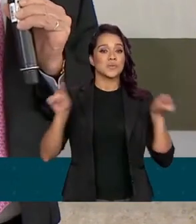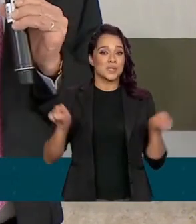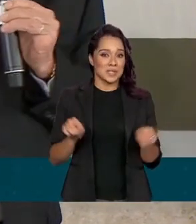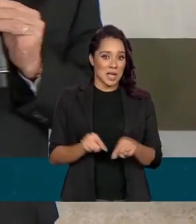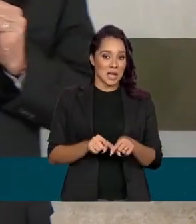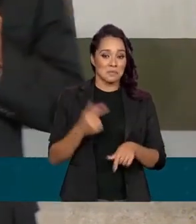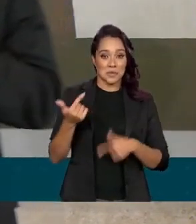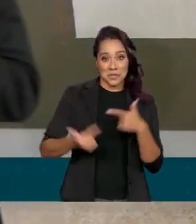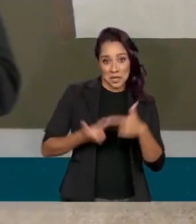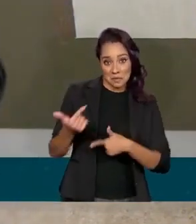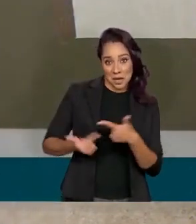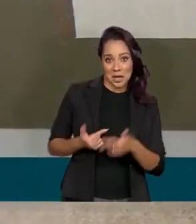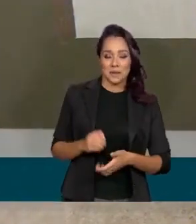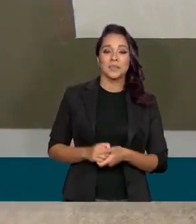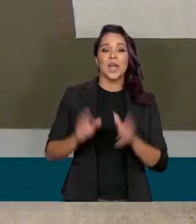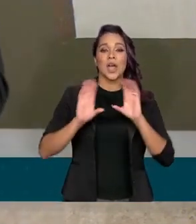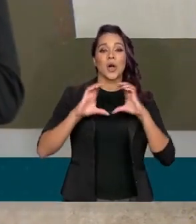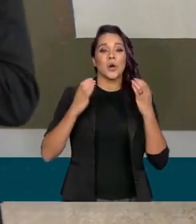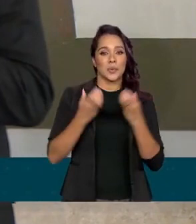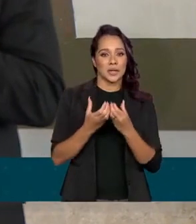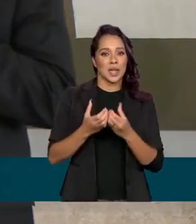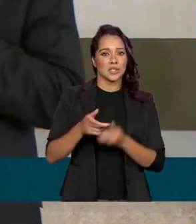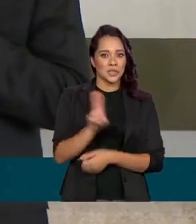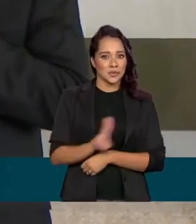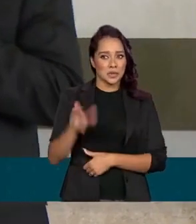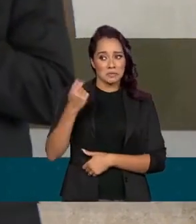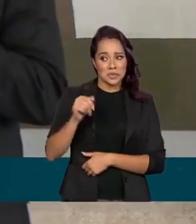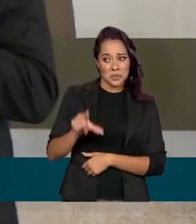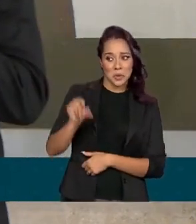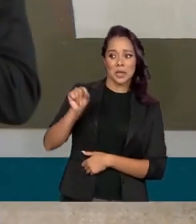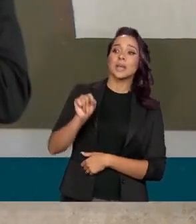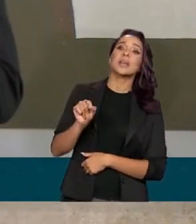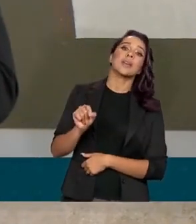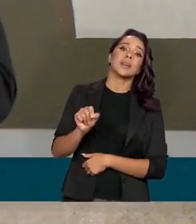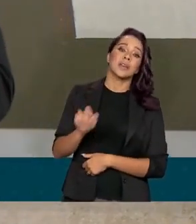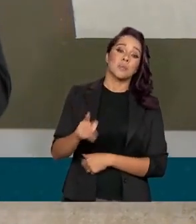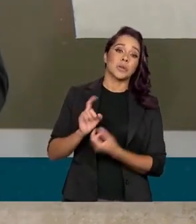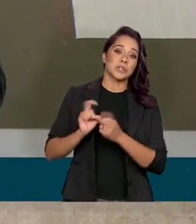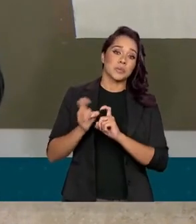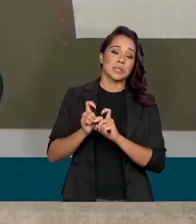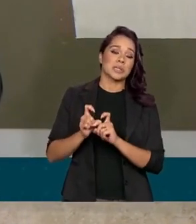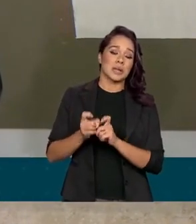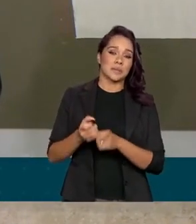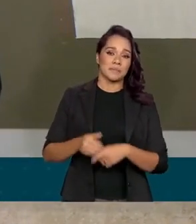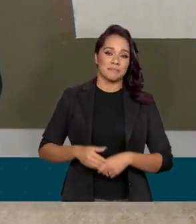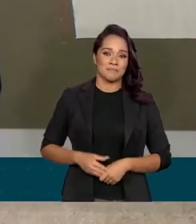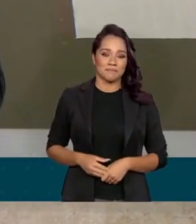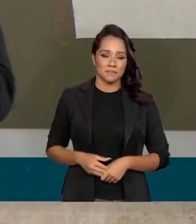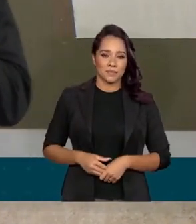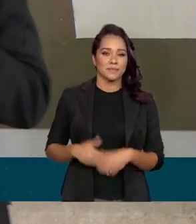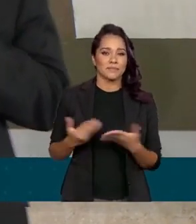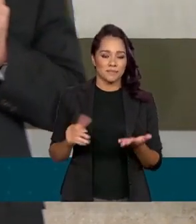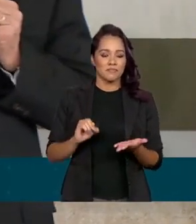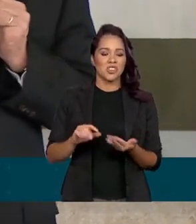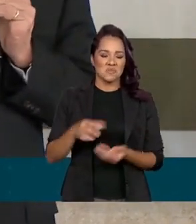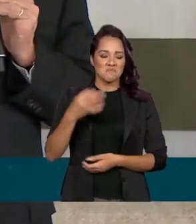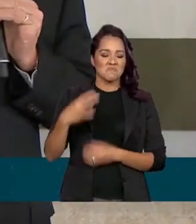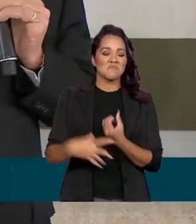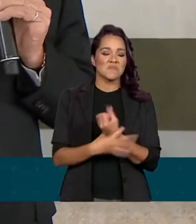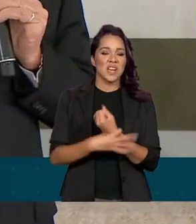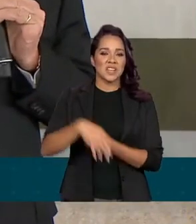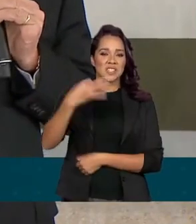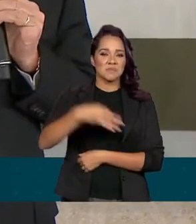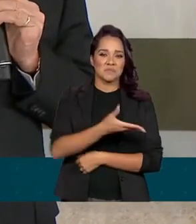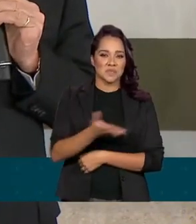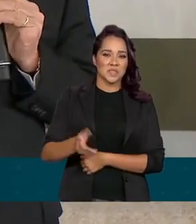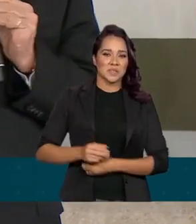da universidade, é a comunidade universitária que tem que saber quem é que pode administrar bem por ele. Isso eu posso garantir para vocês,